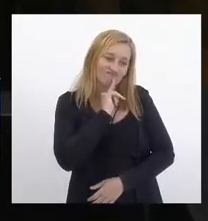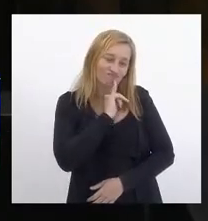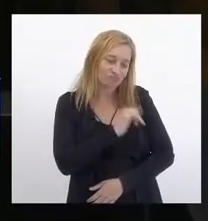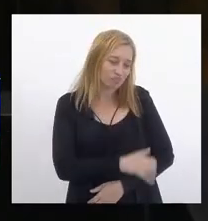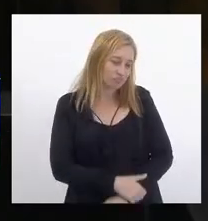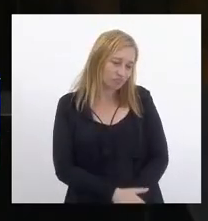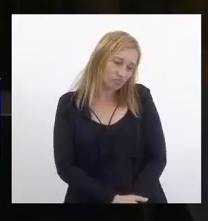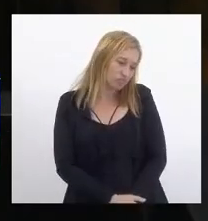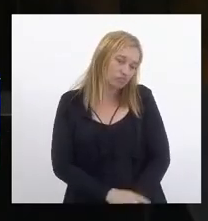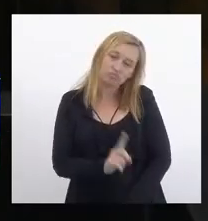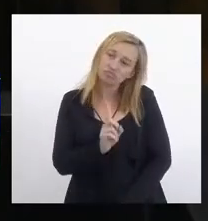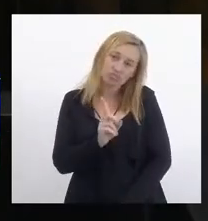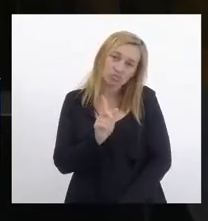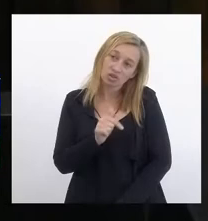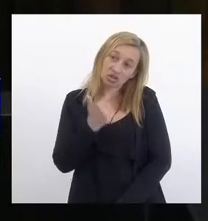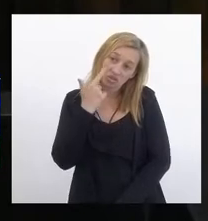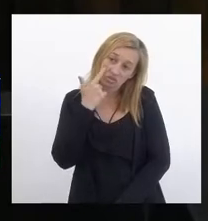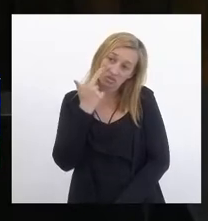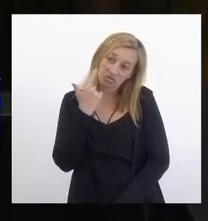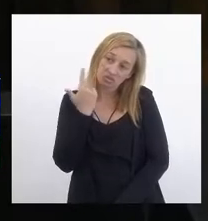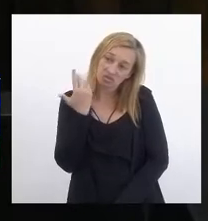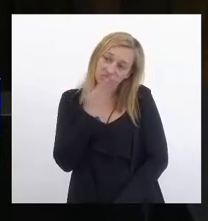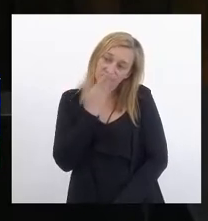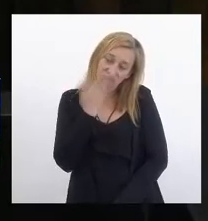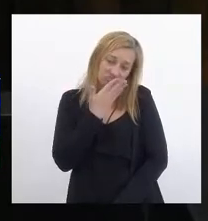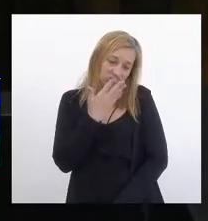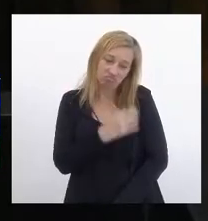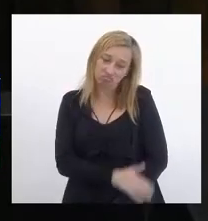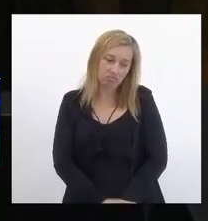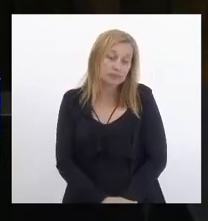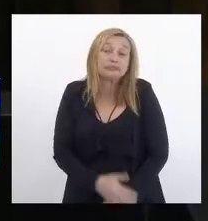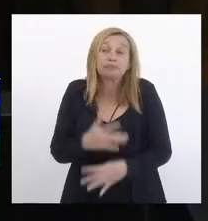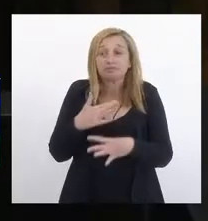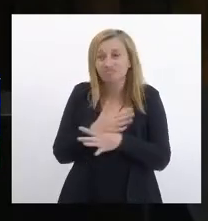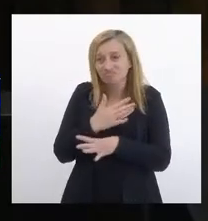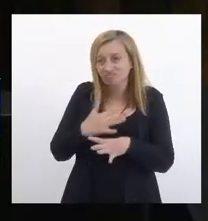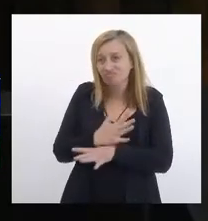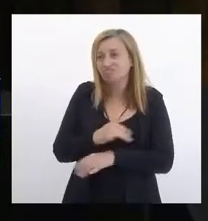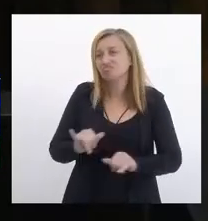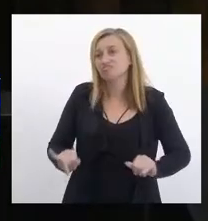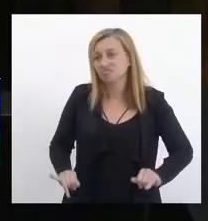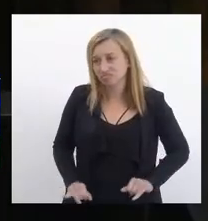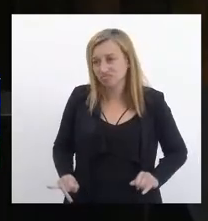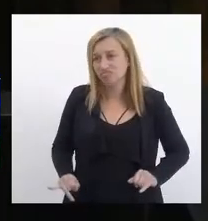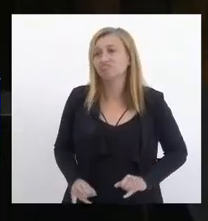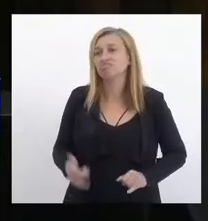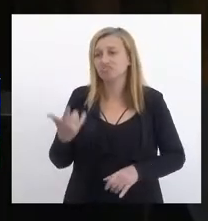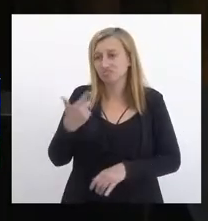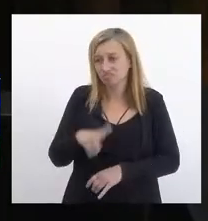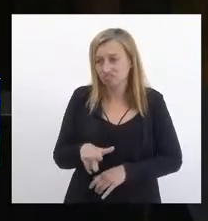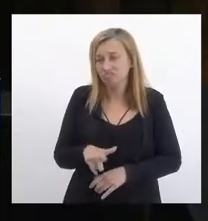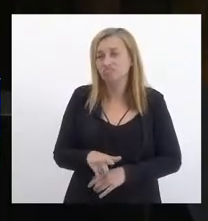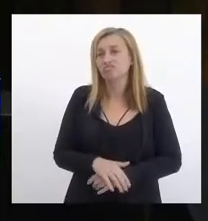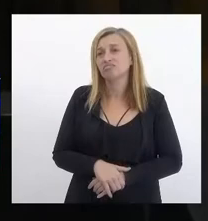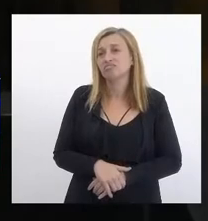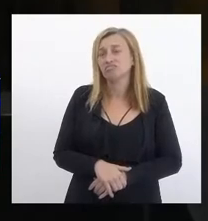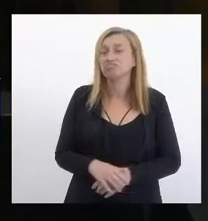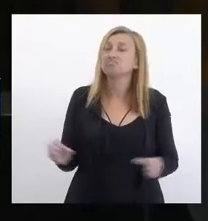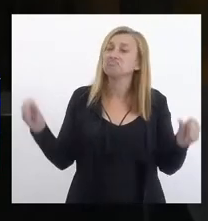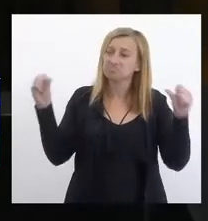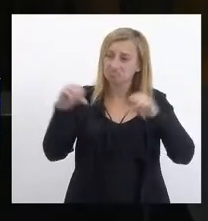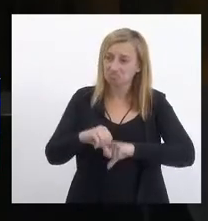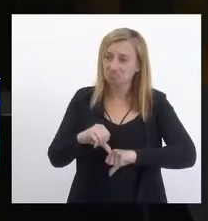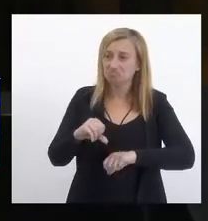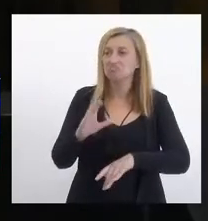infelizmente, não é isso que estamos vendo. A cidade está sofrendo, a cidade está